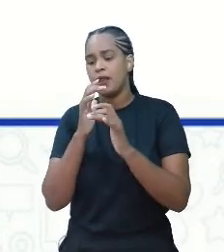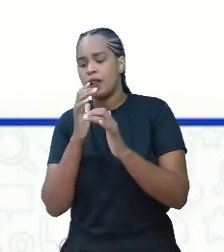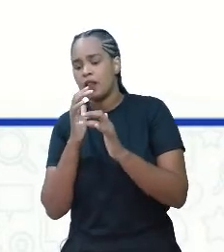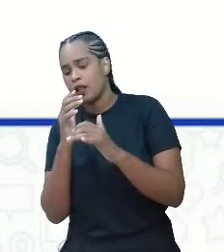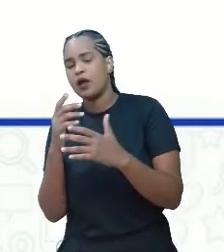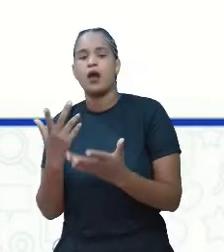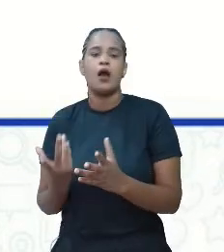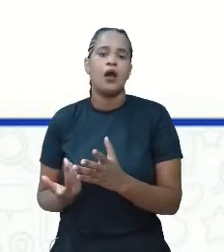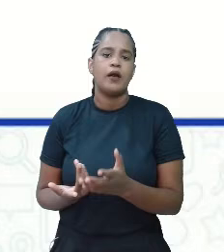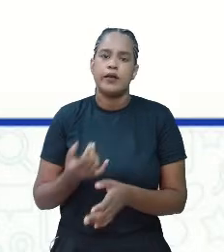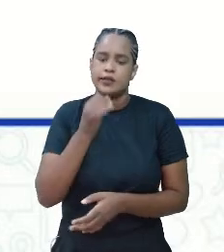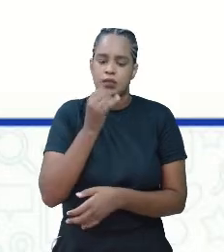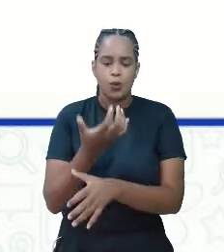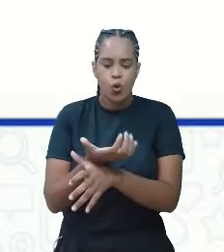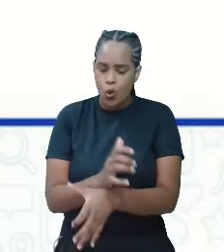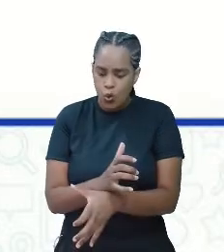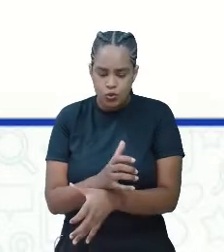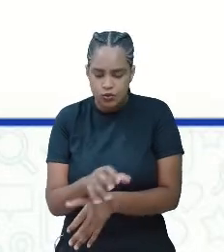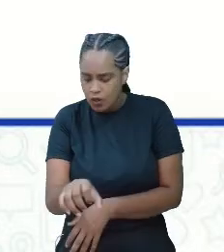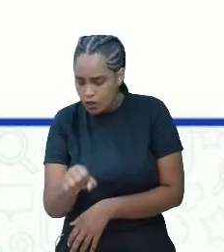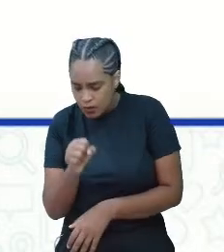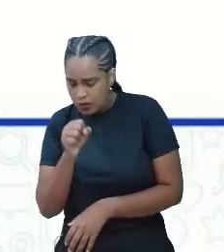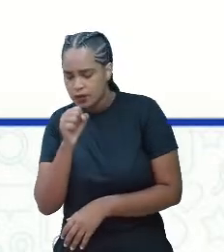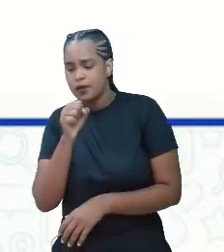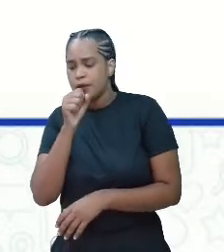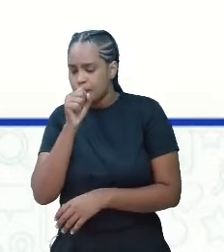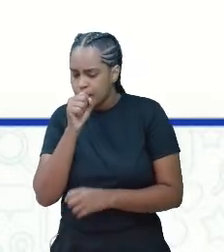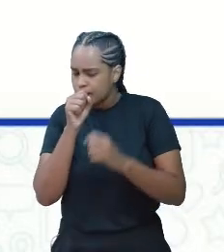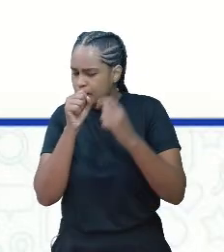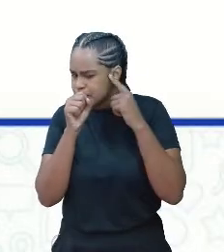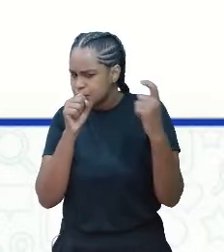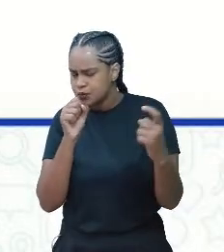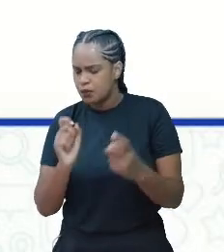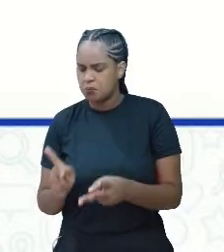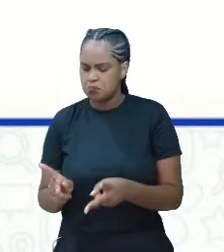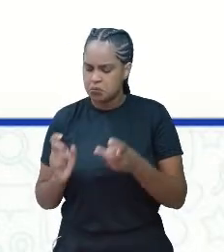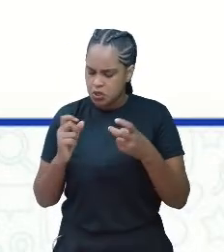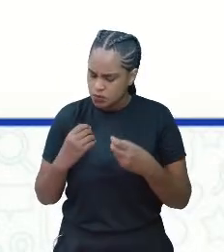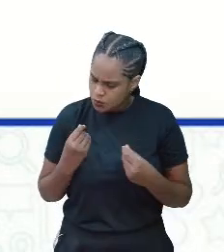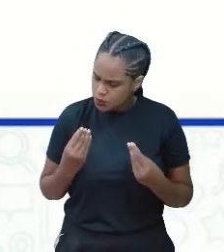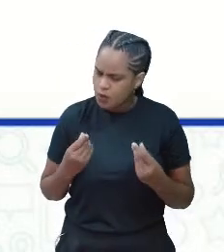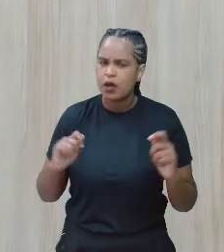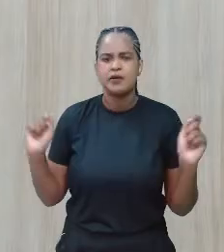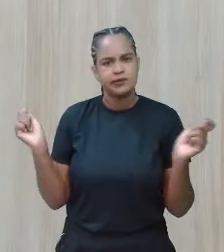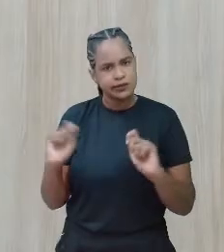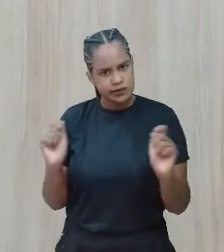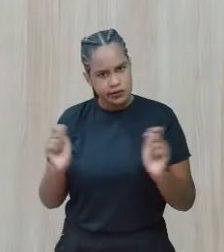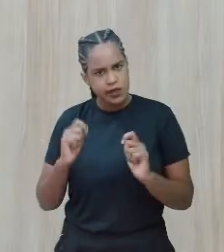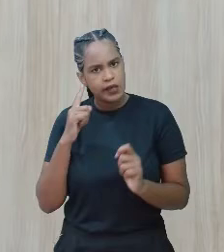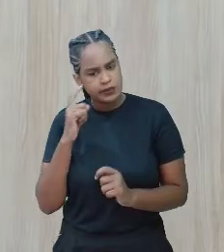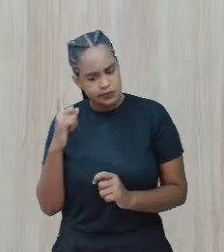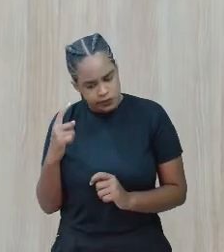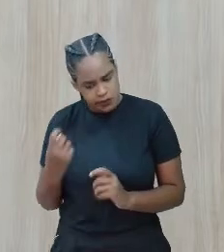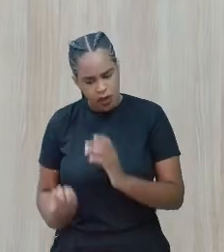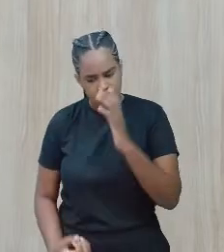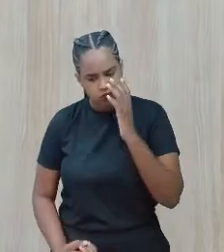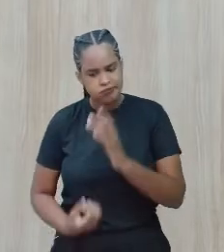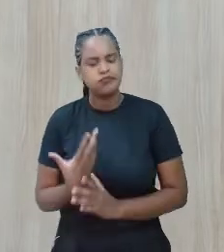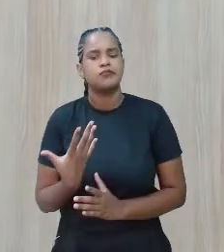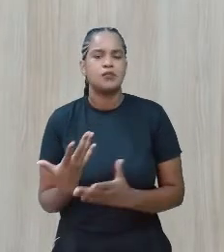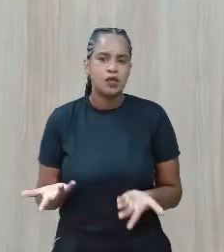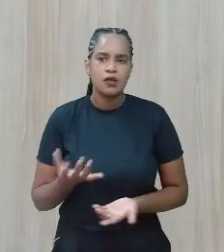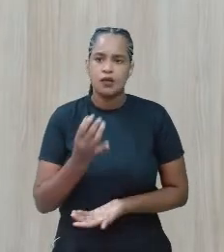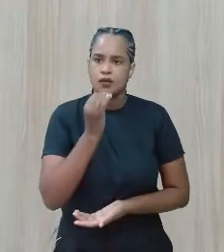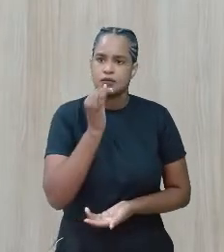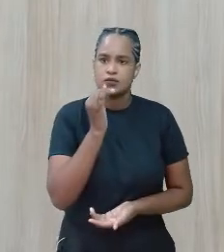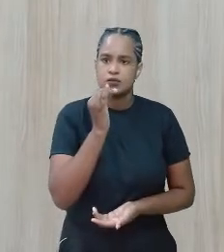um tronco oco de árvore, soprando e de repente percebendo que dá para produzir um som, né? Também